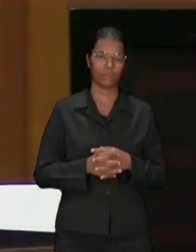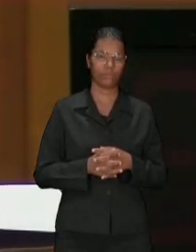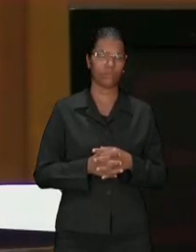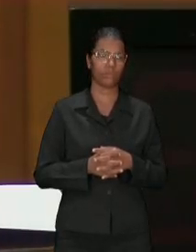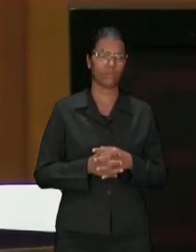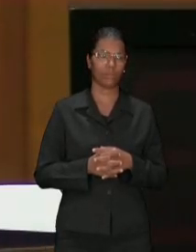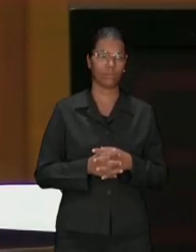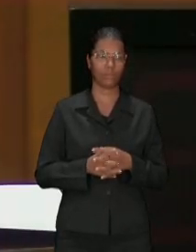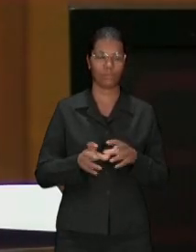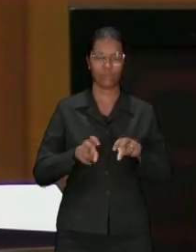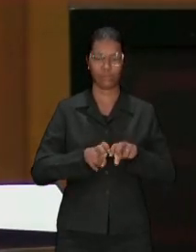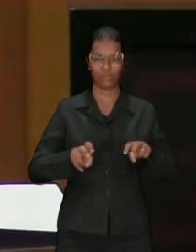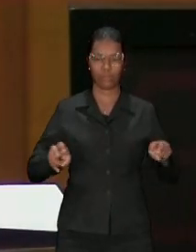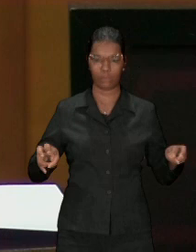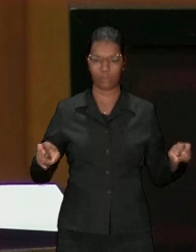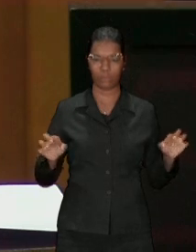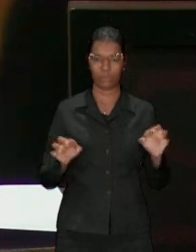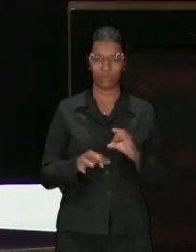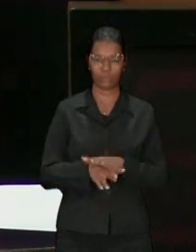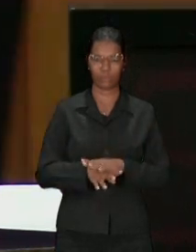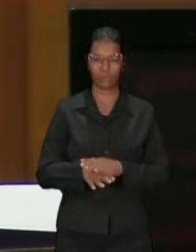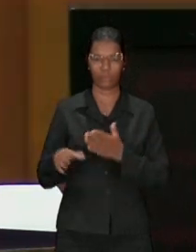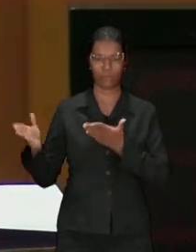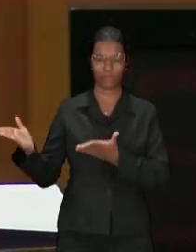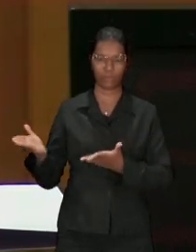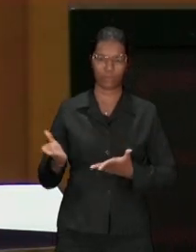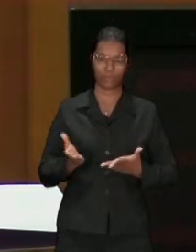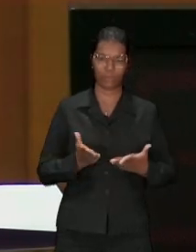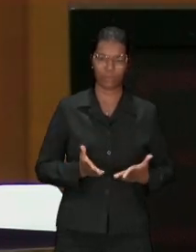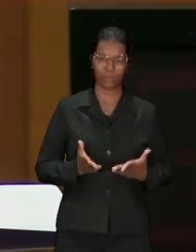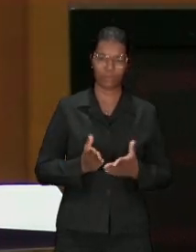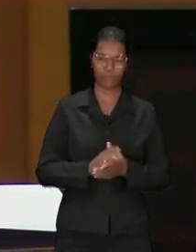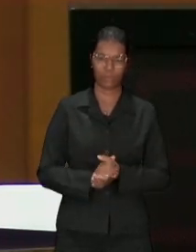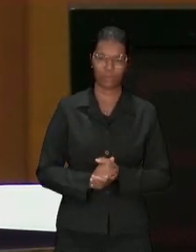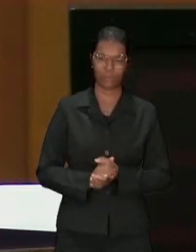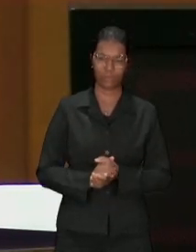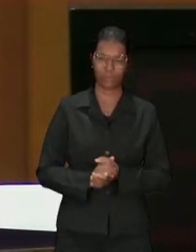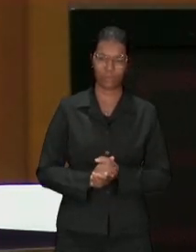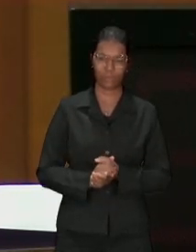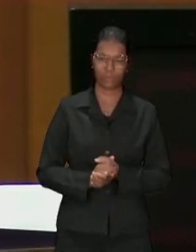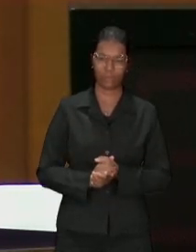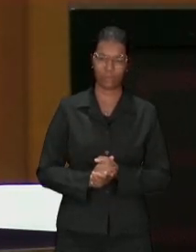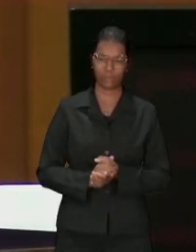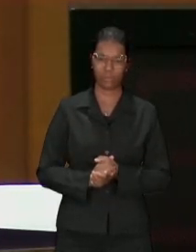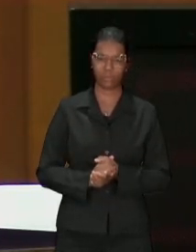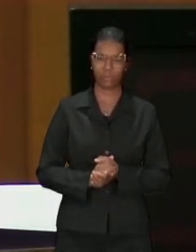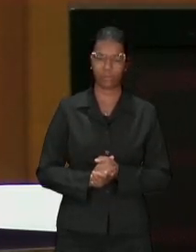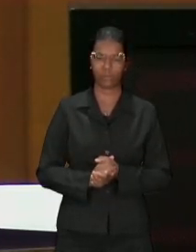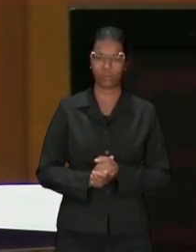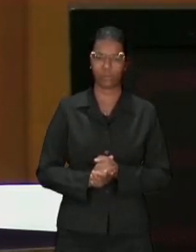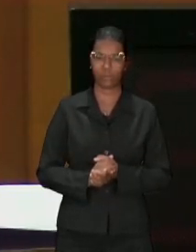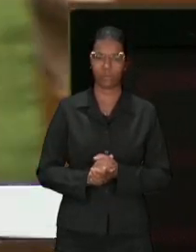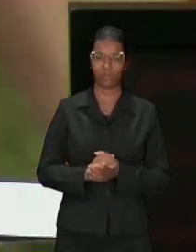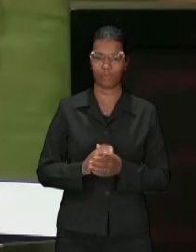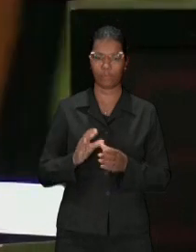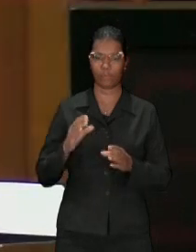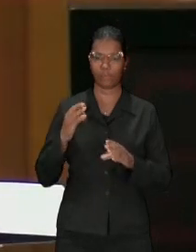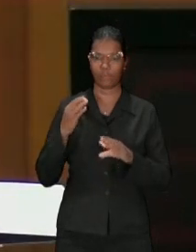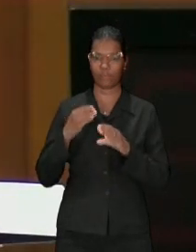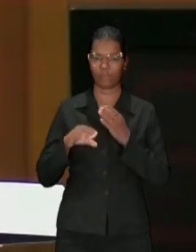Composta a mesa, eu convido a todos para, em posição de respeito, ouvirmos e